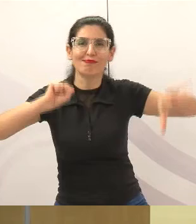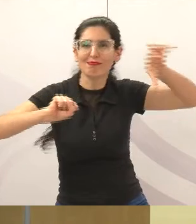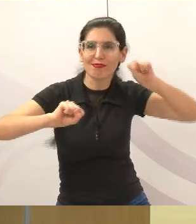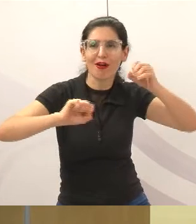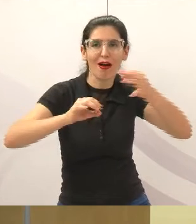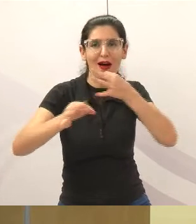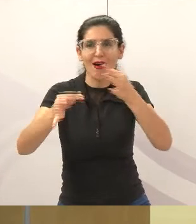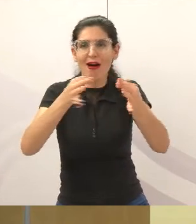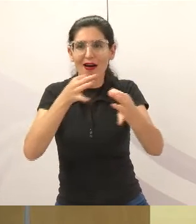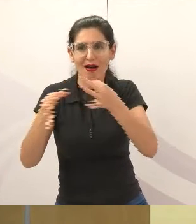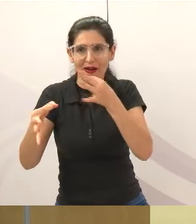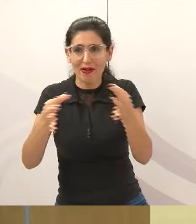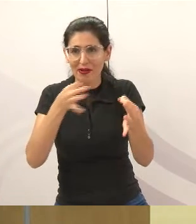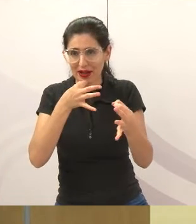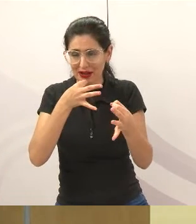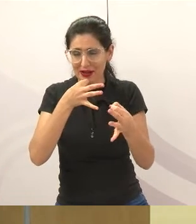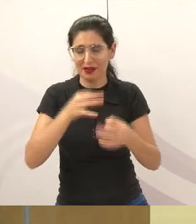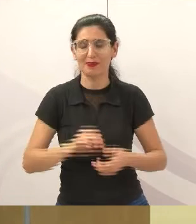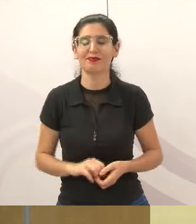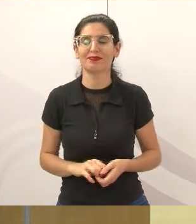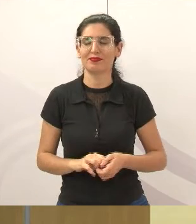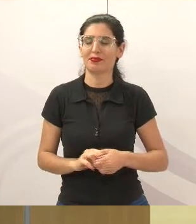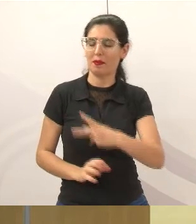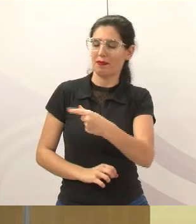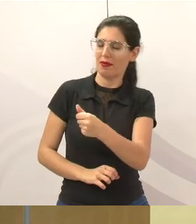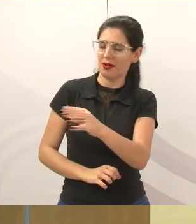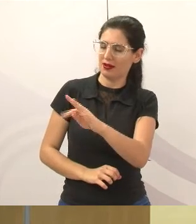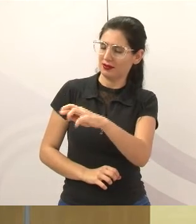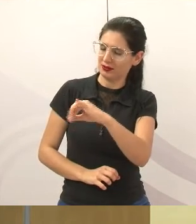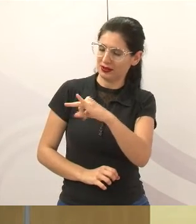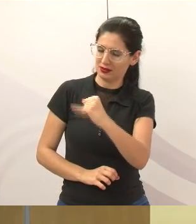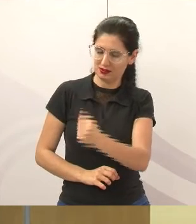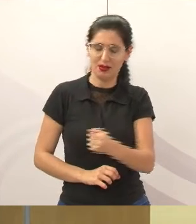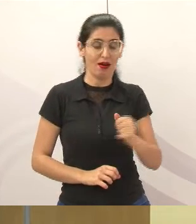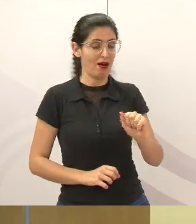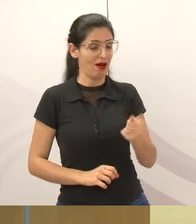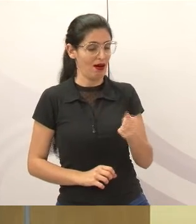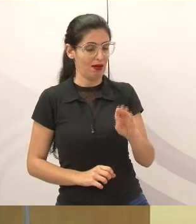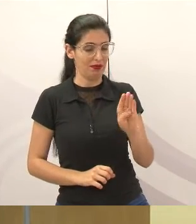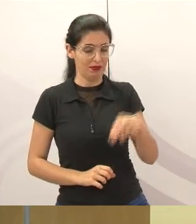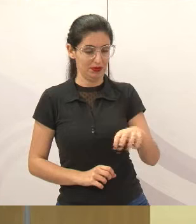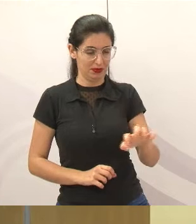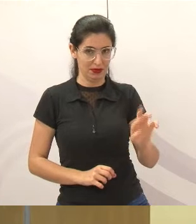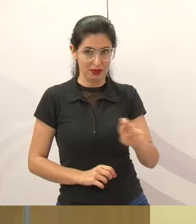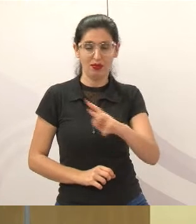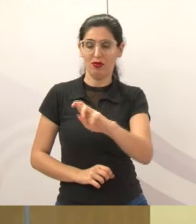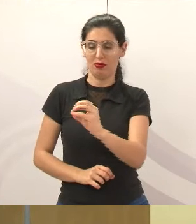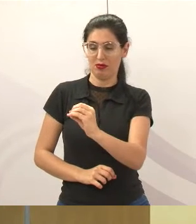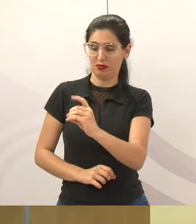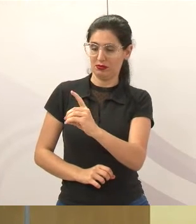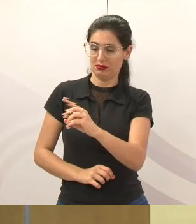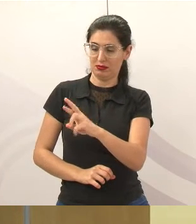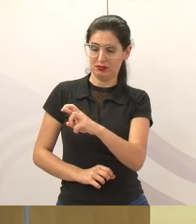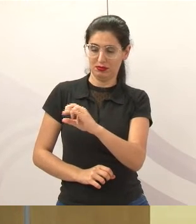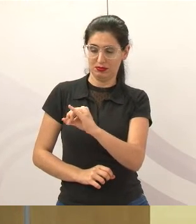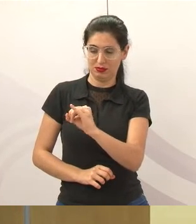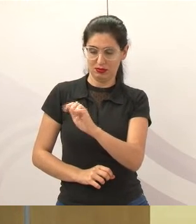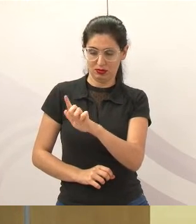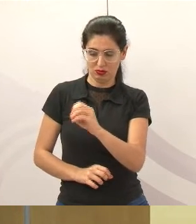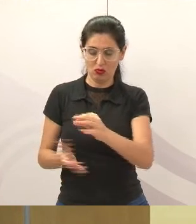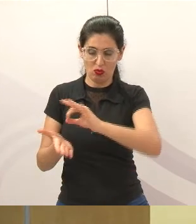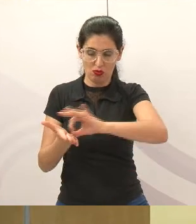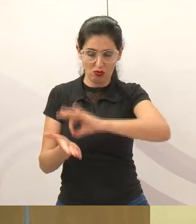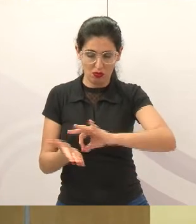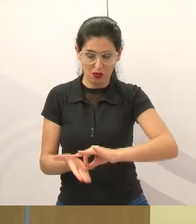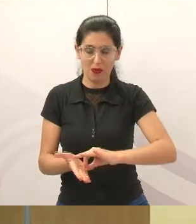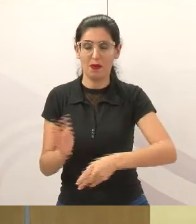posicionamentos, obviamente que a Patrícia, o Abner e o Rodrigo, que são autores do projeto, têm,